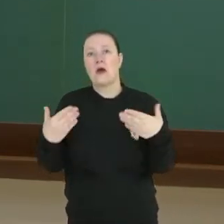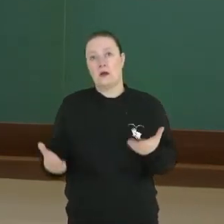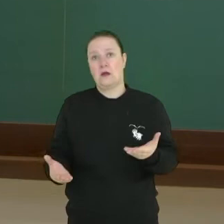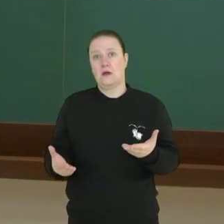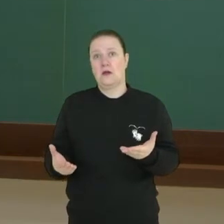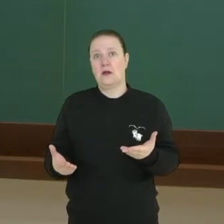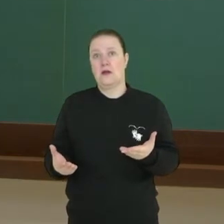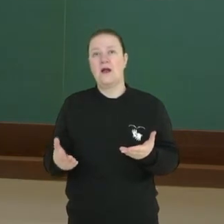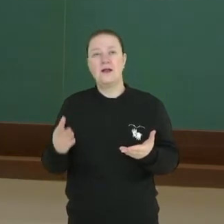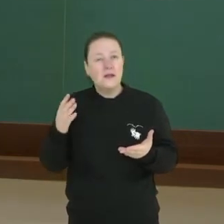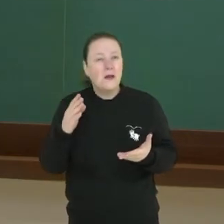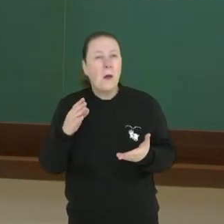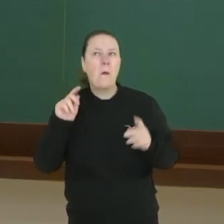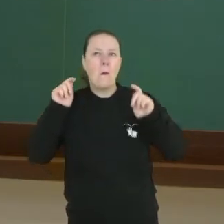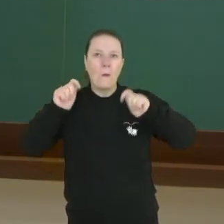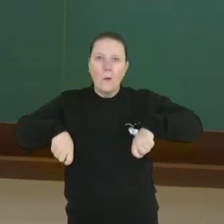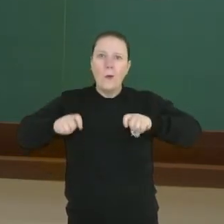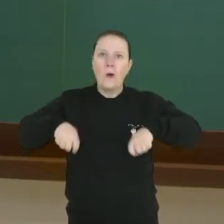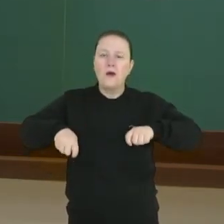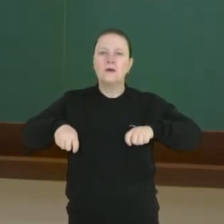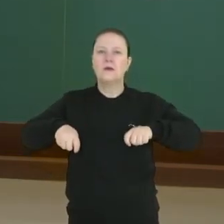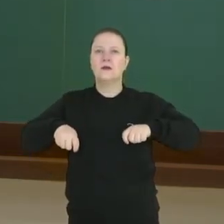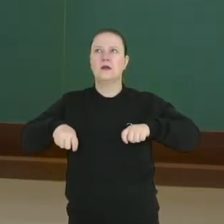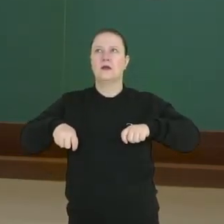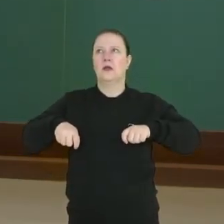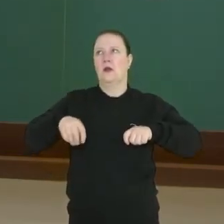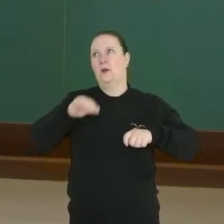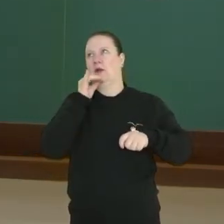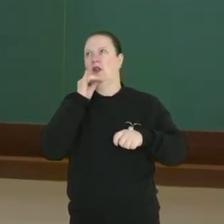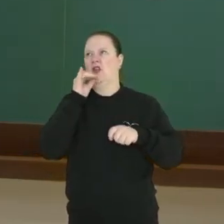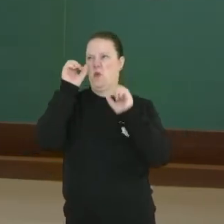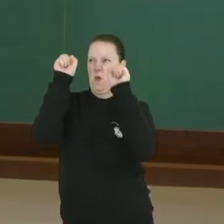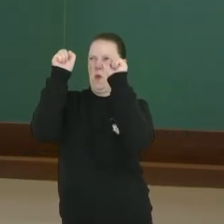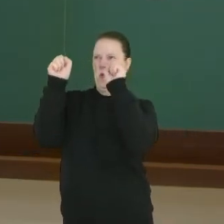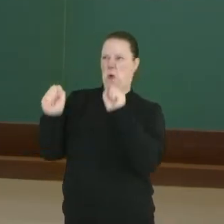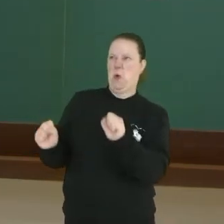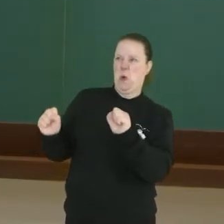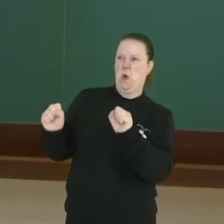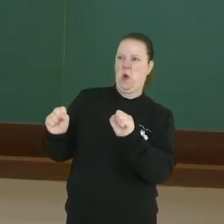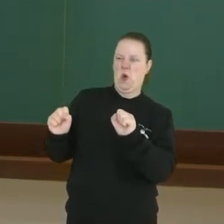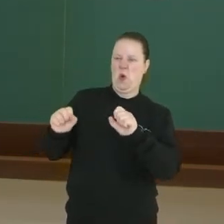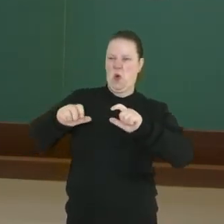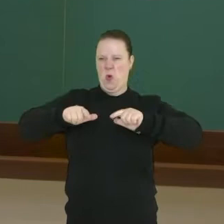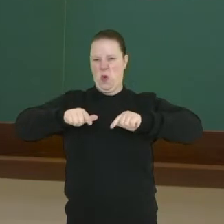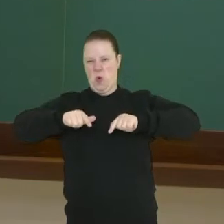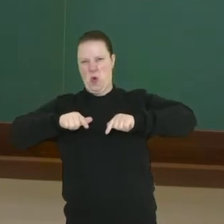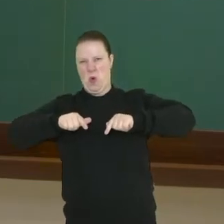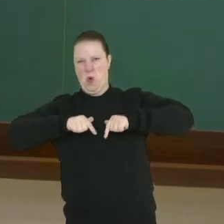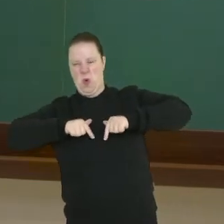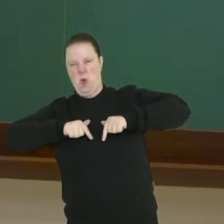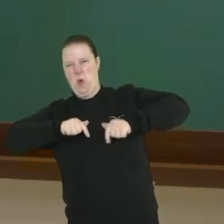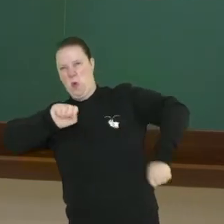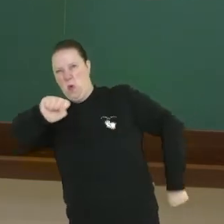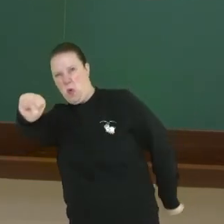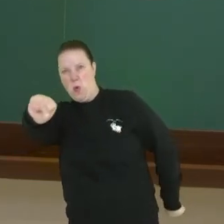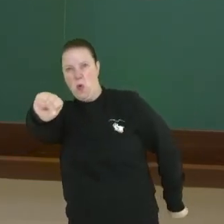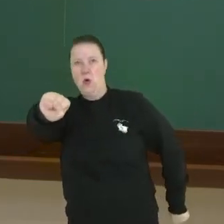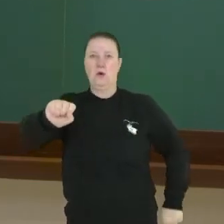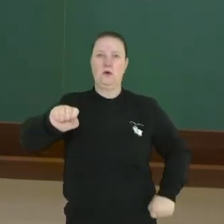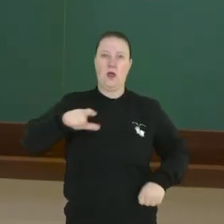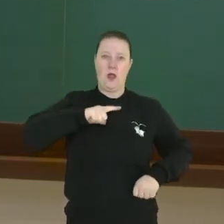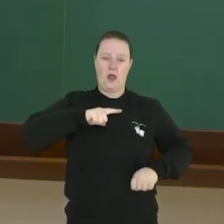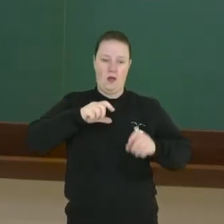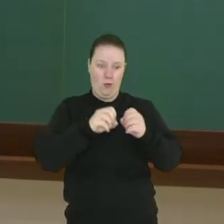citei anteriormente, que têm poderes, que são seres fantásticos, que são aquelas personagens de